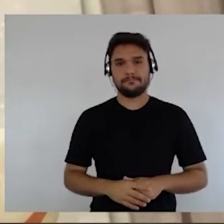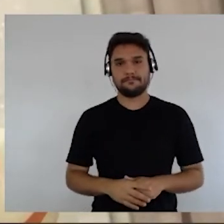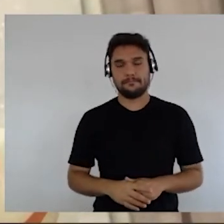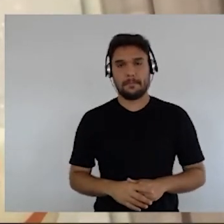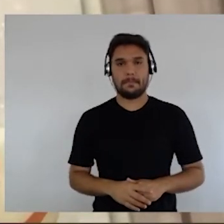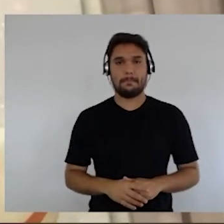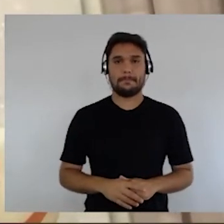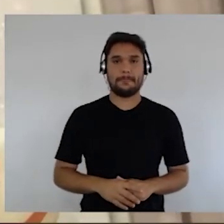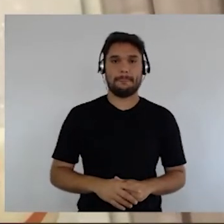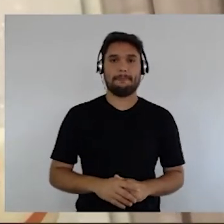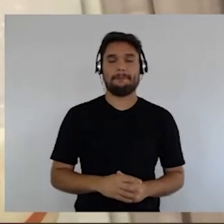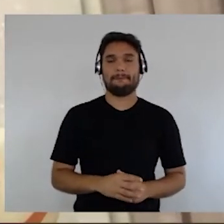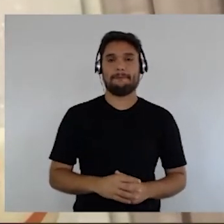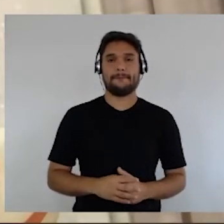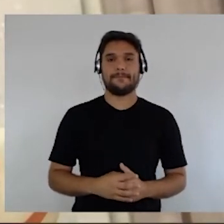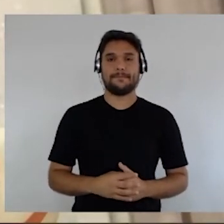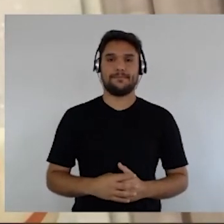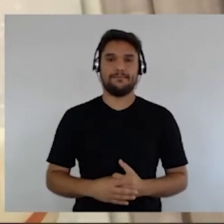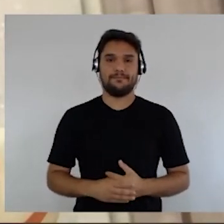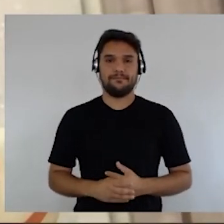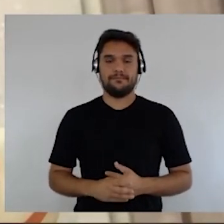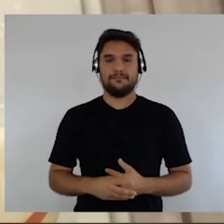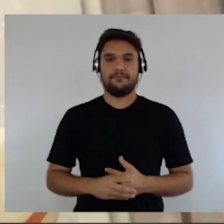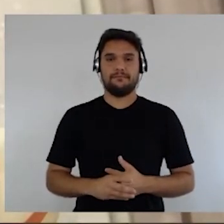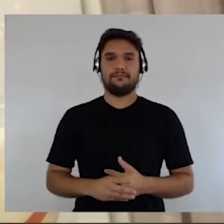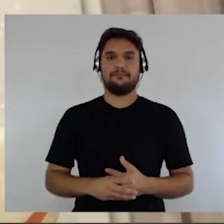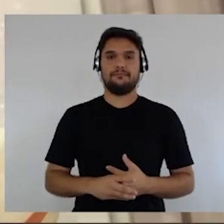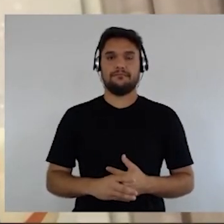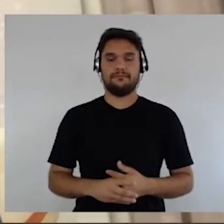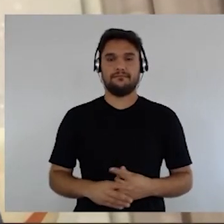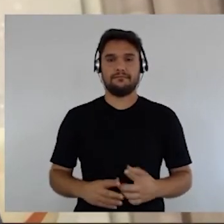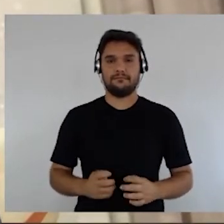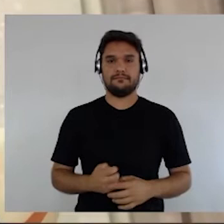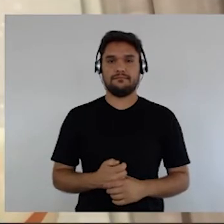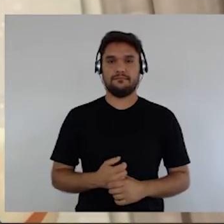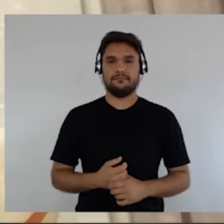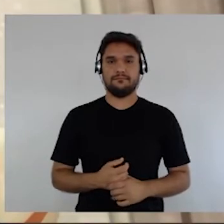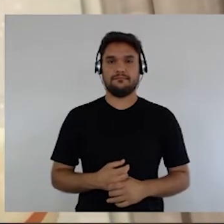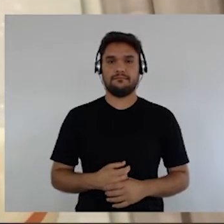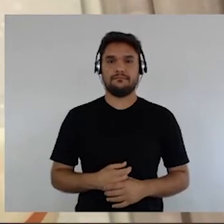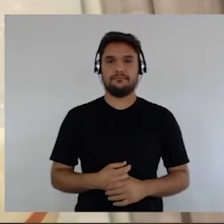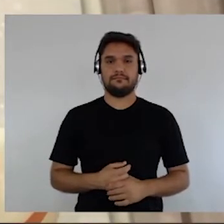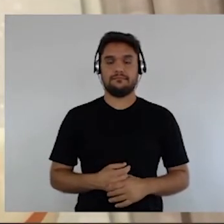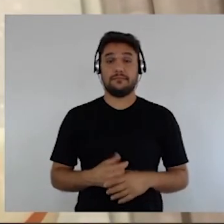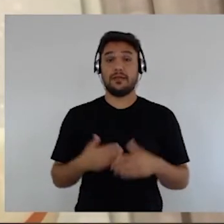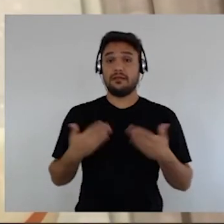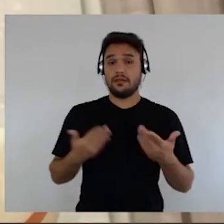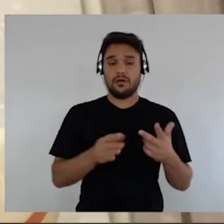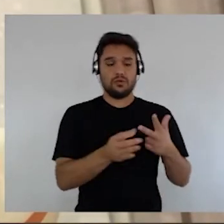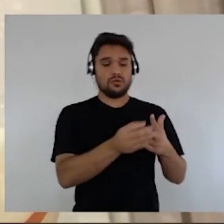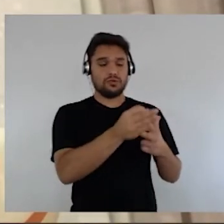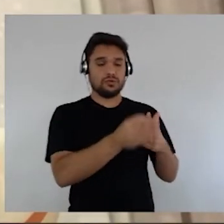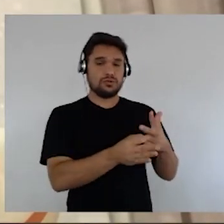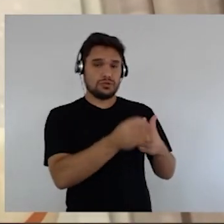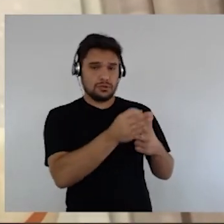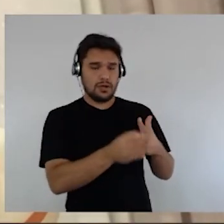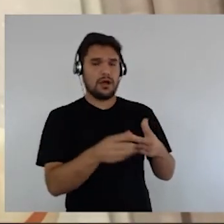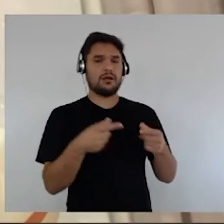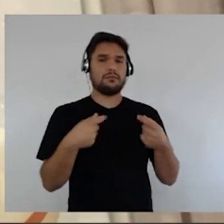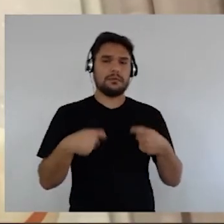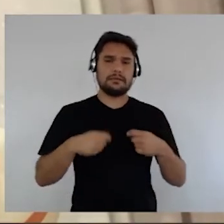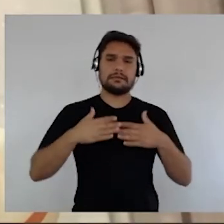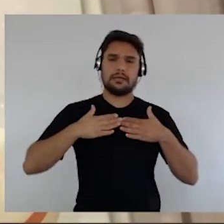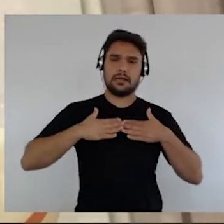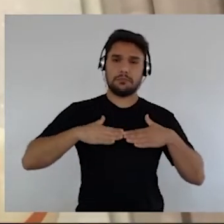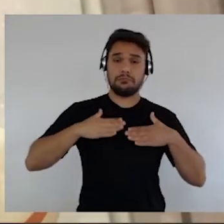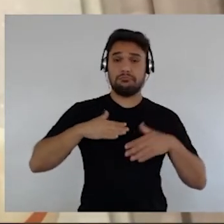incremento nessas incertezas inerentes aos negócios. Então, o Judiciário deve ter muita parcimônia,